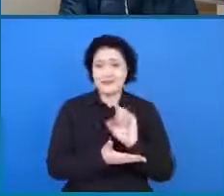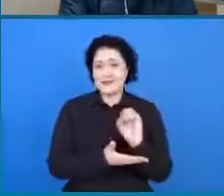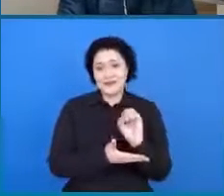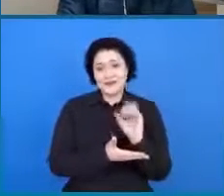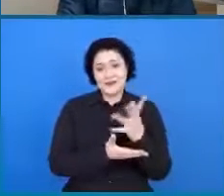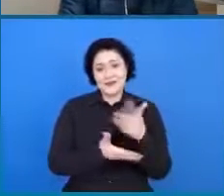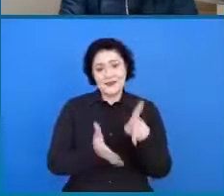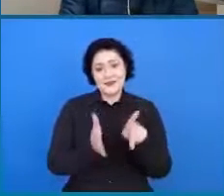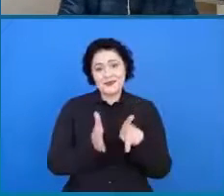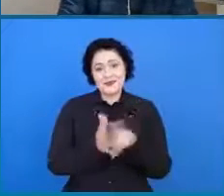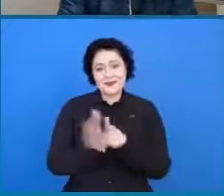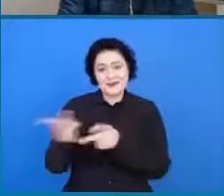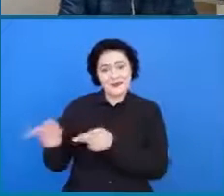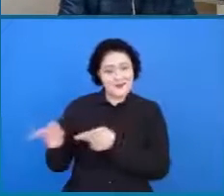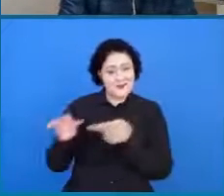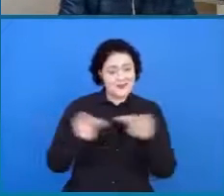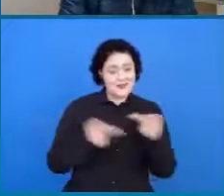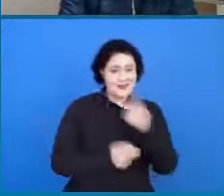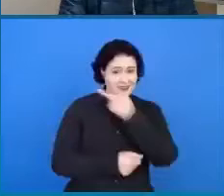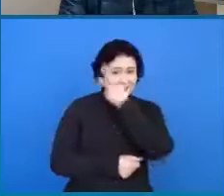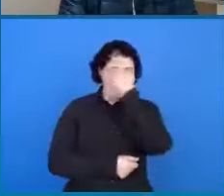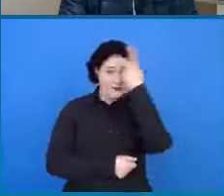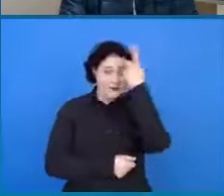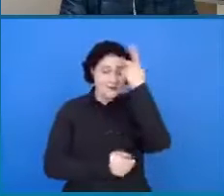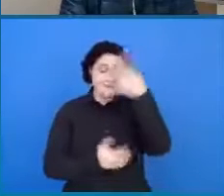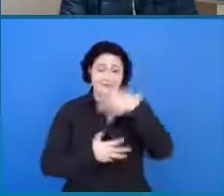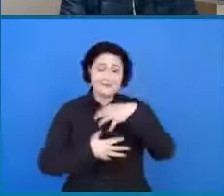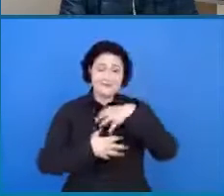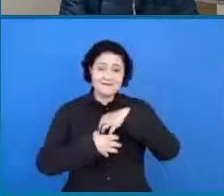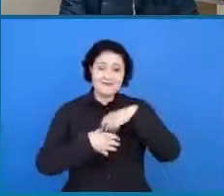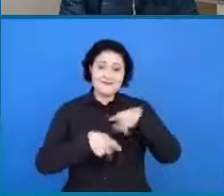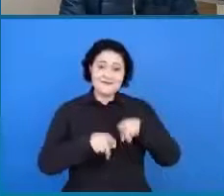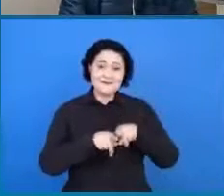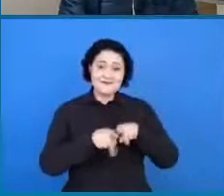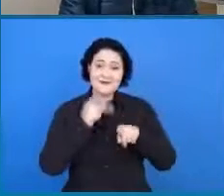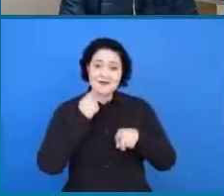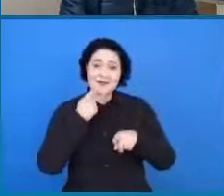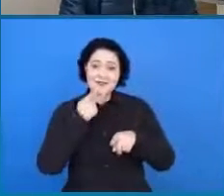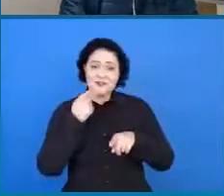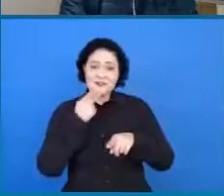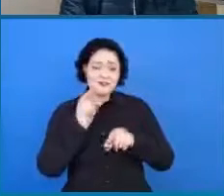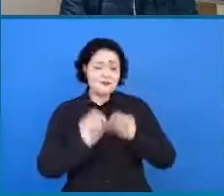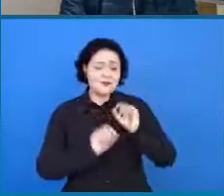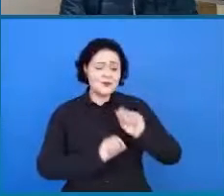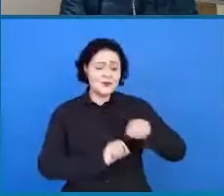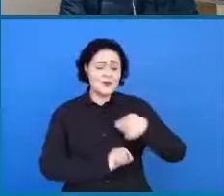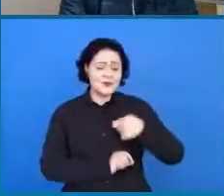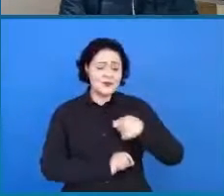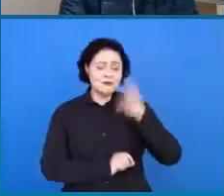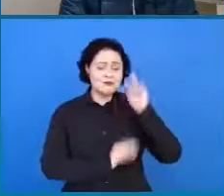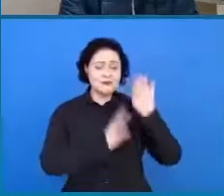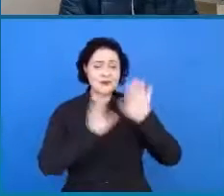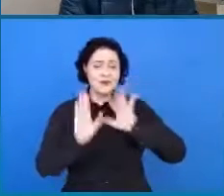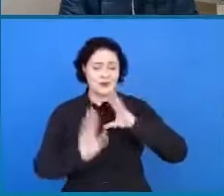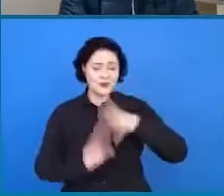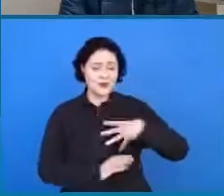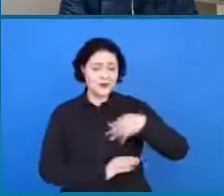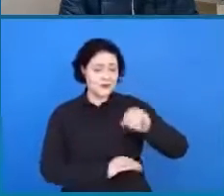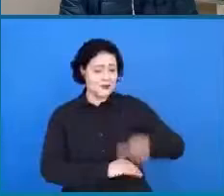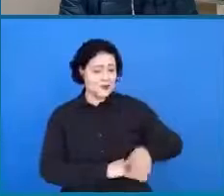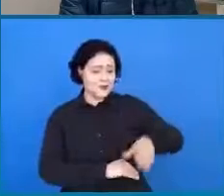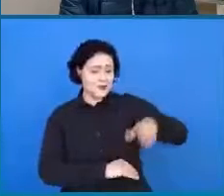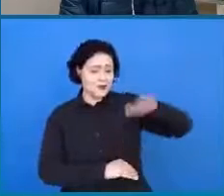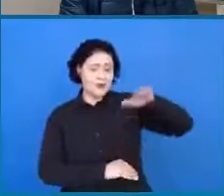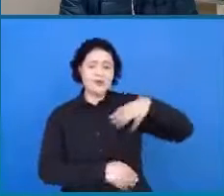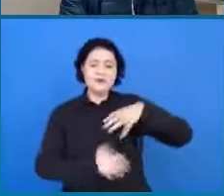a gente ia receber uma visita assim e de uma pessoa tão é É sim linda pela forma como se expressou